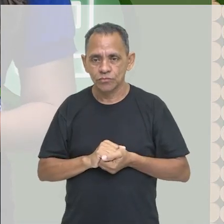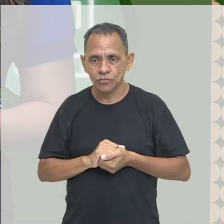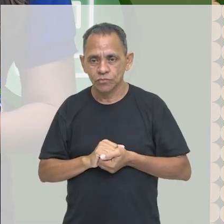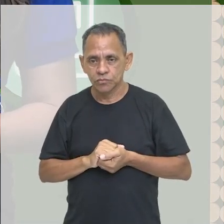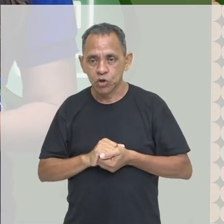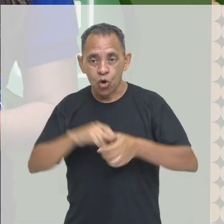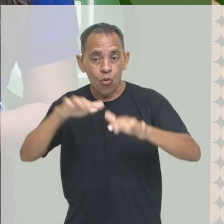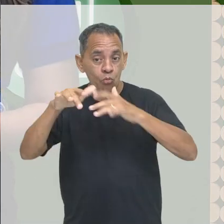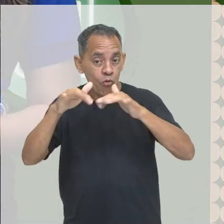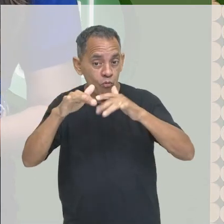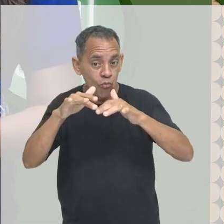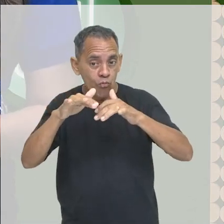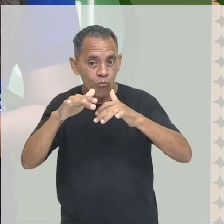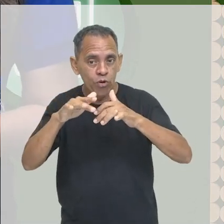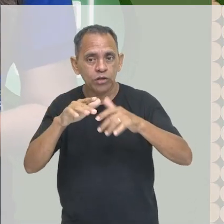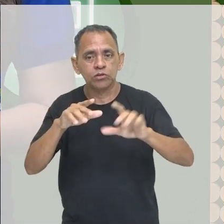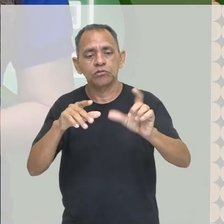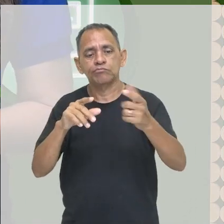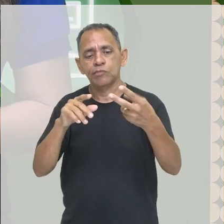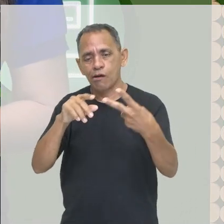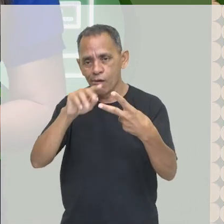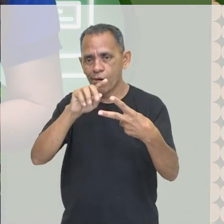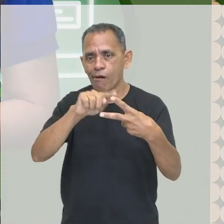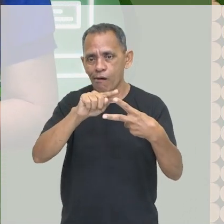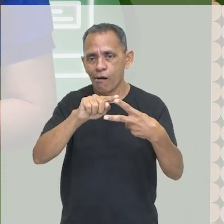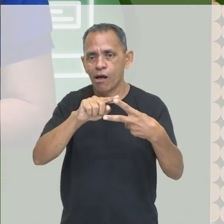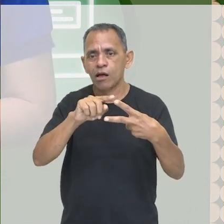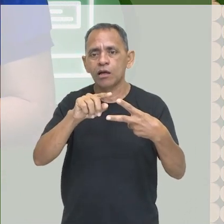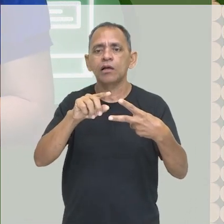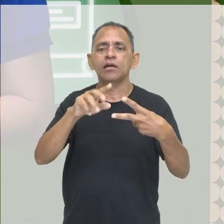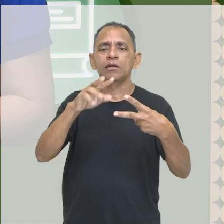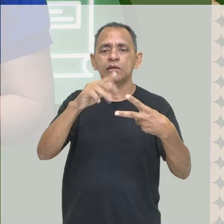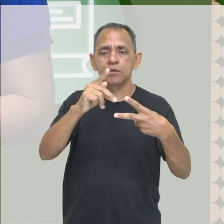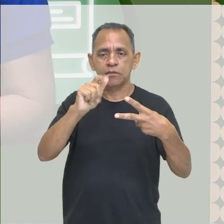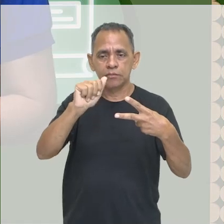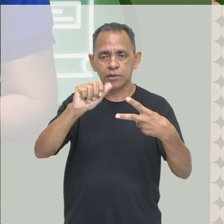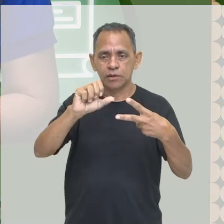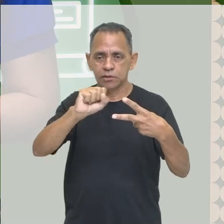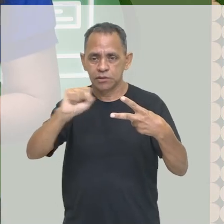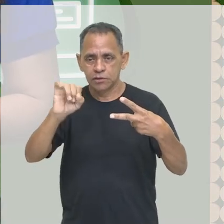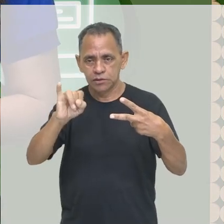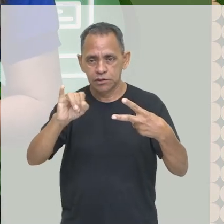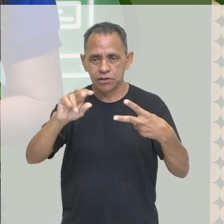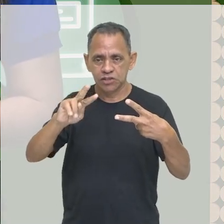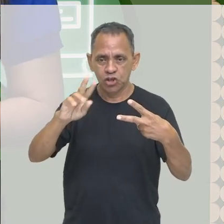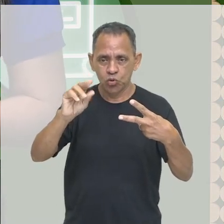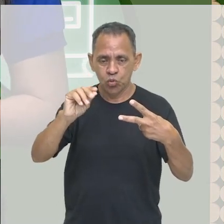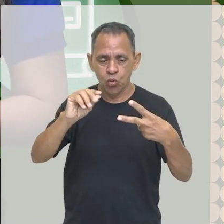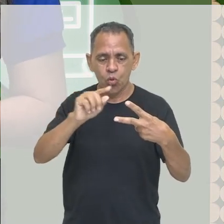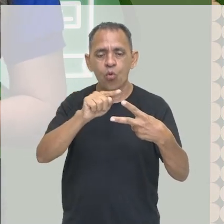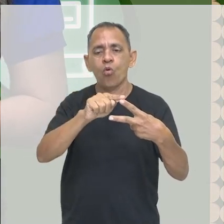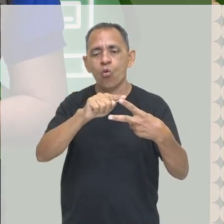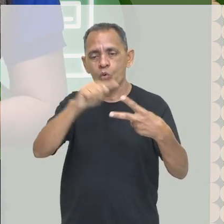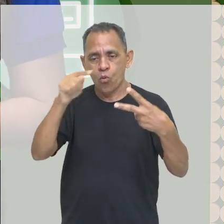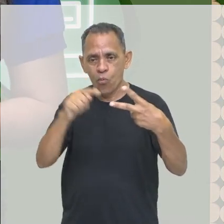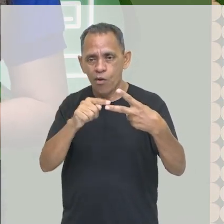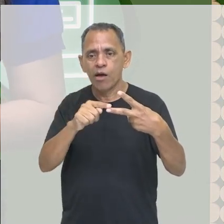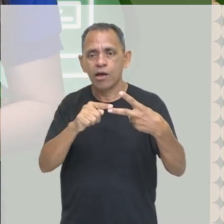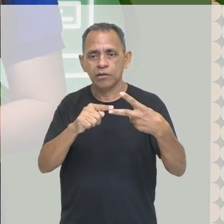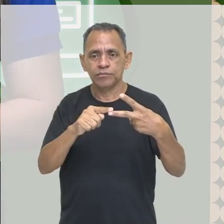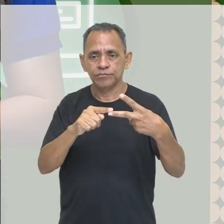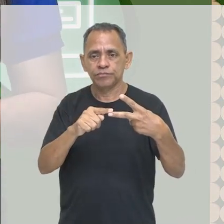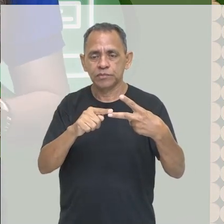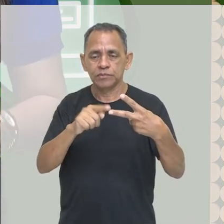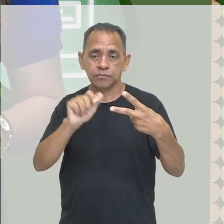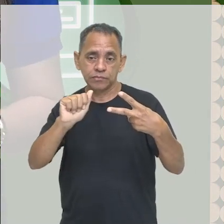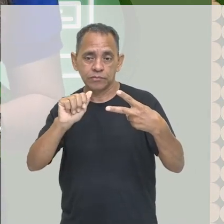ele vai ocorrer do meio mais concentrado para o meio menos concentrado. Isso daqui